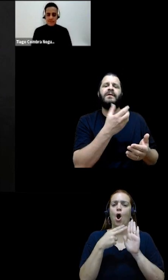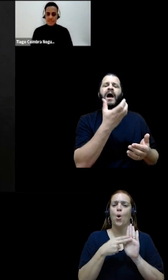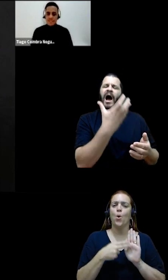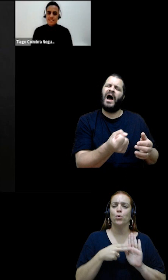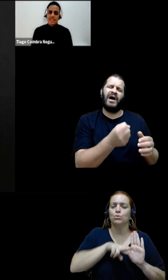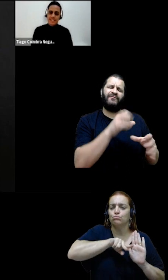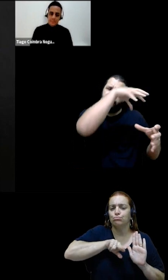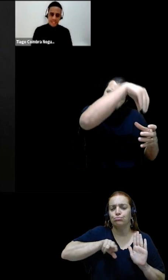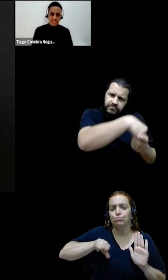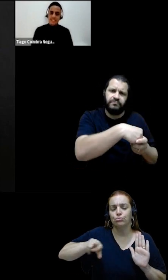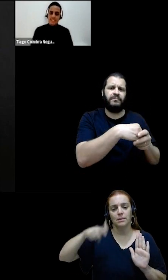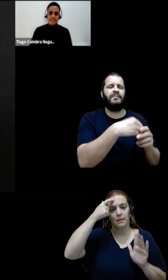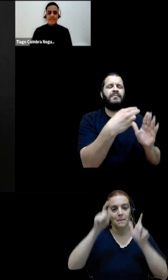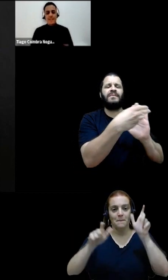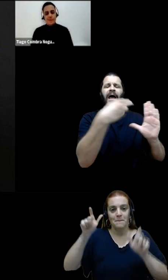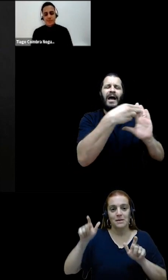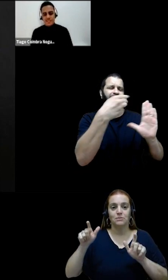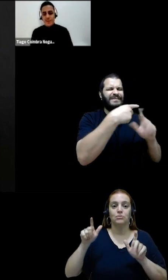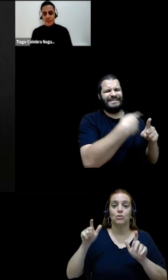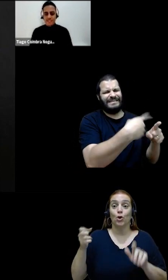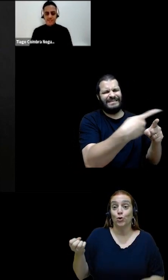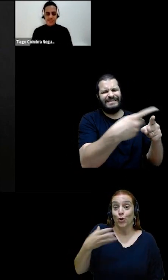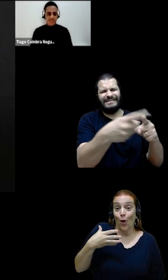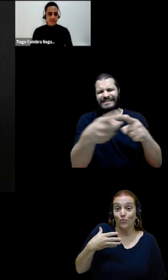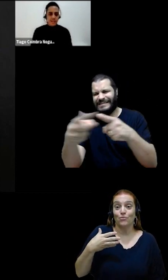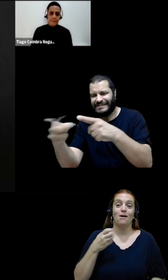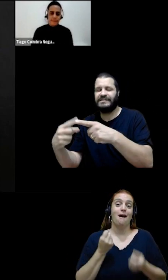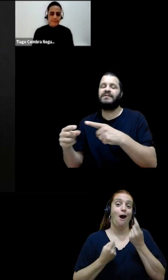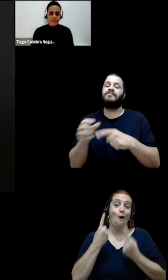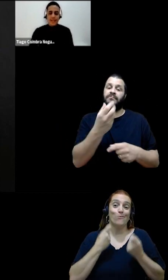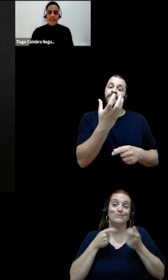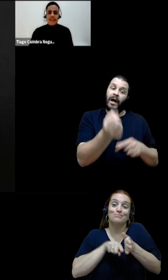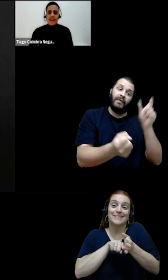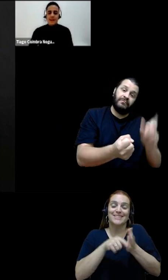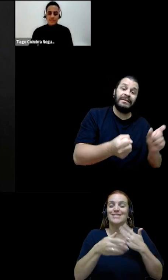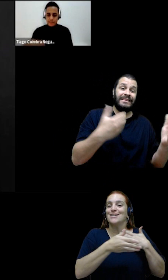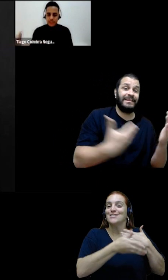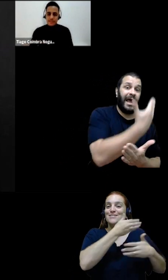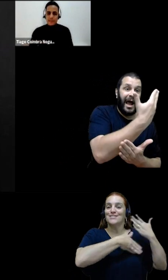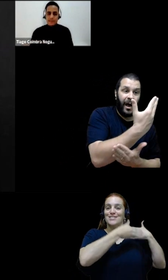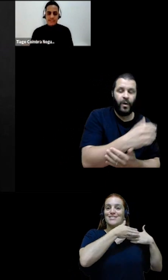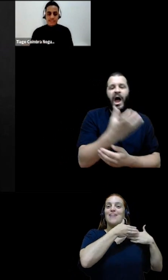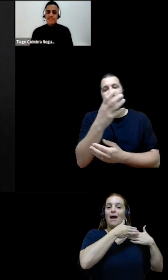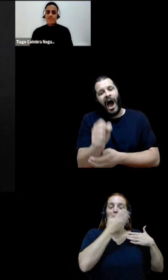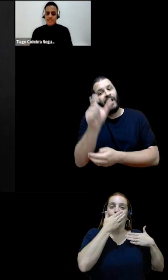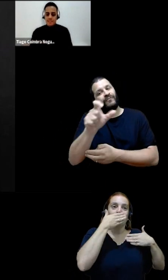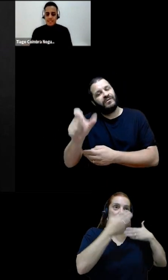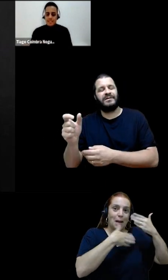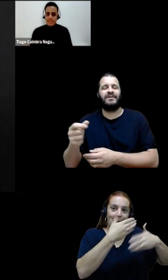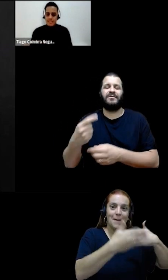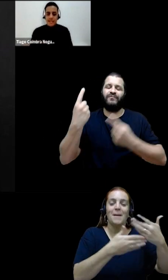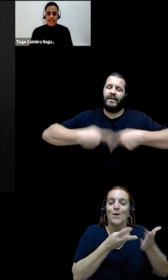várias vozes estabelecidas e outras novas vozes no campo, contribuindo, então, para os avanços